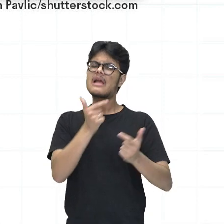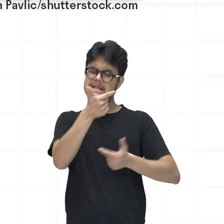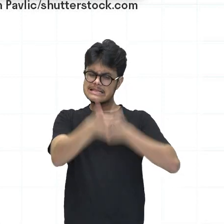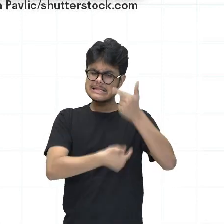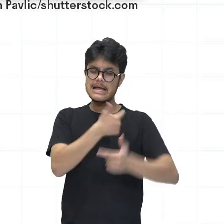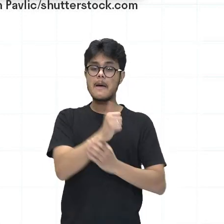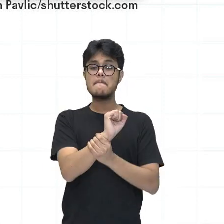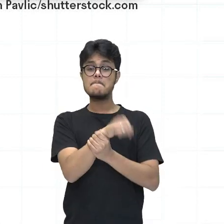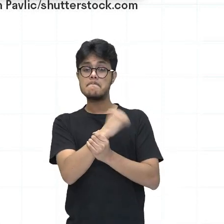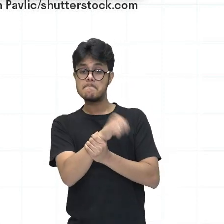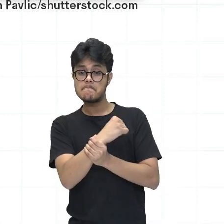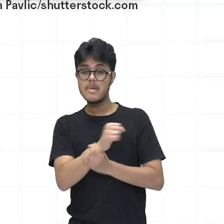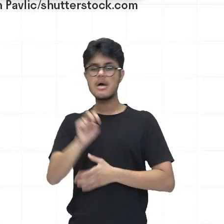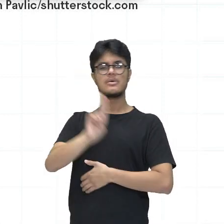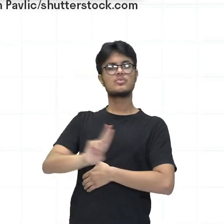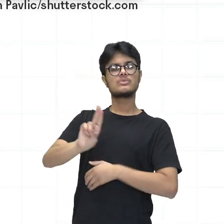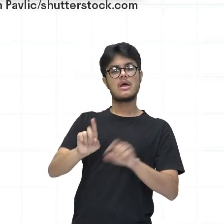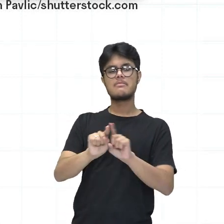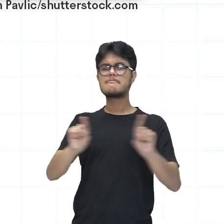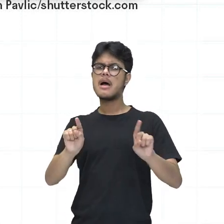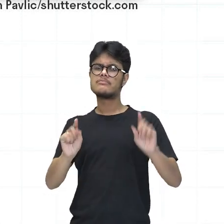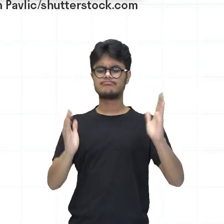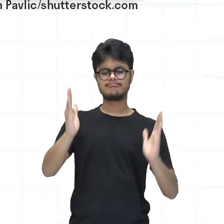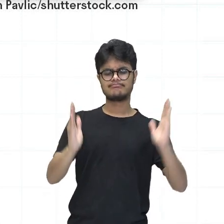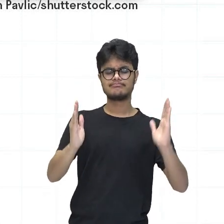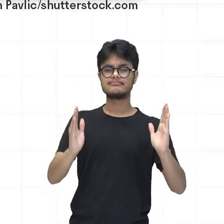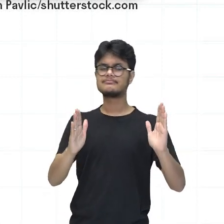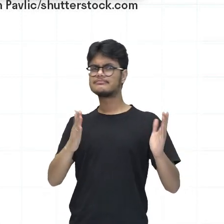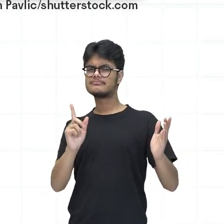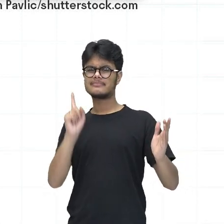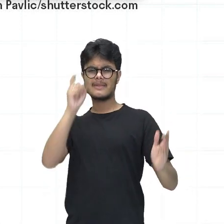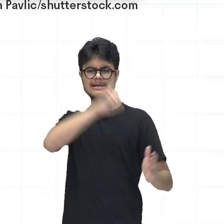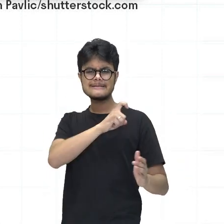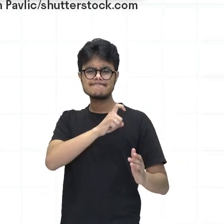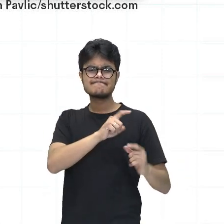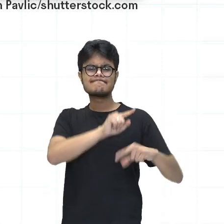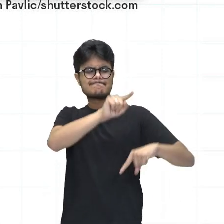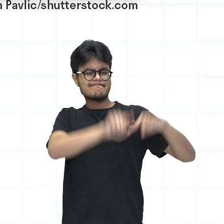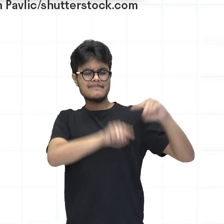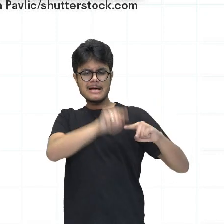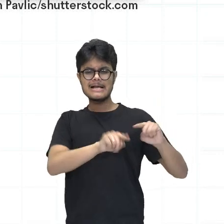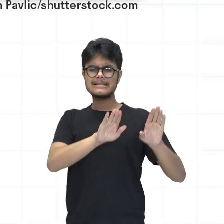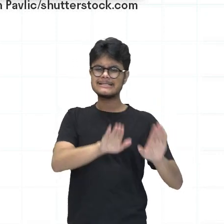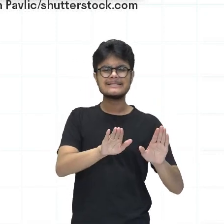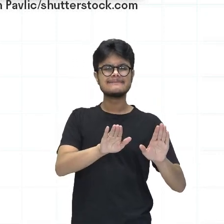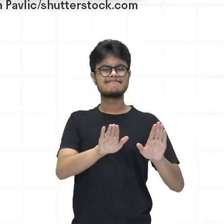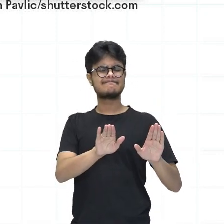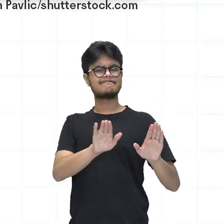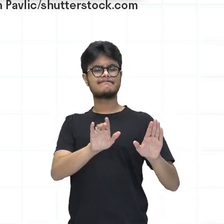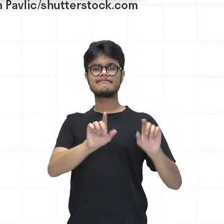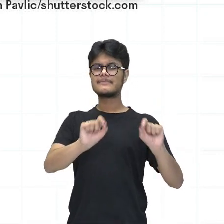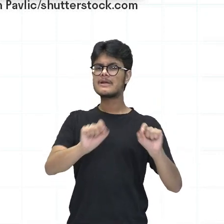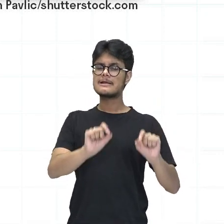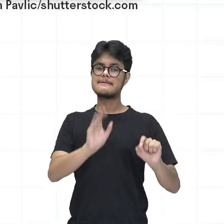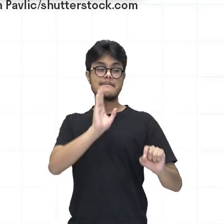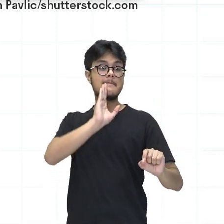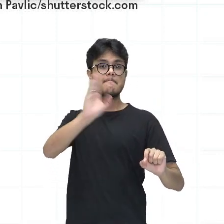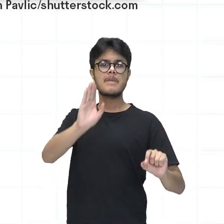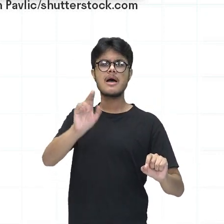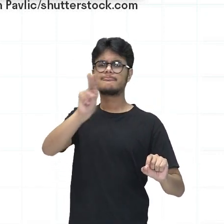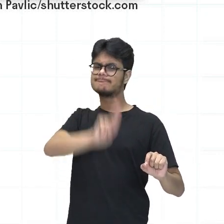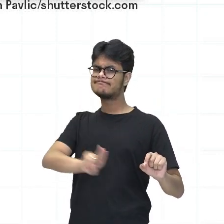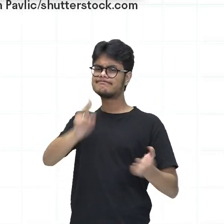né? Então, antes dessa época, a produção de bens era majoritariamente, na